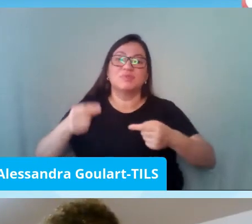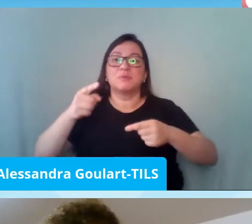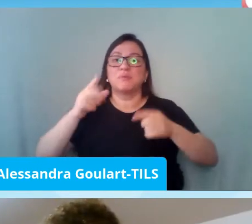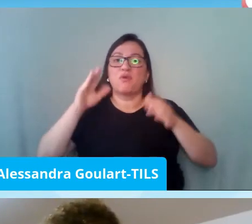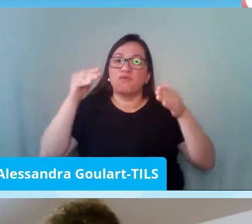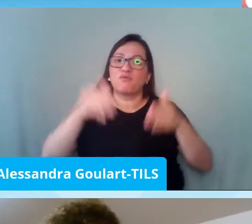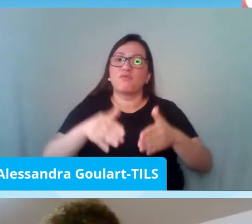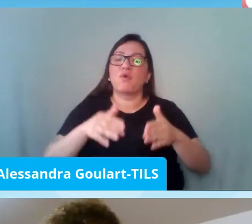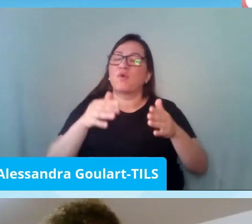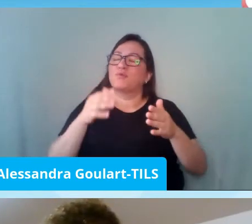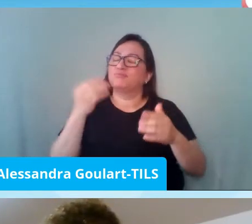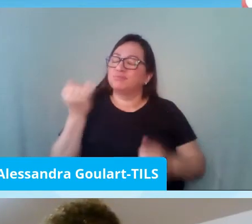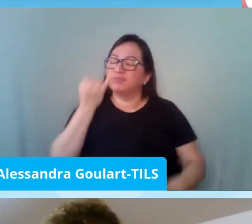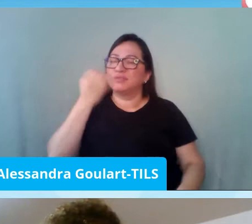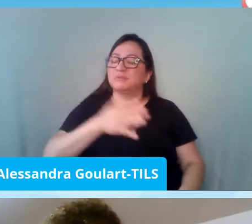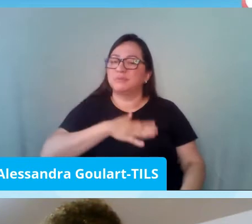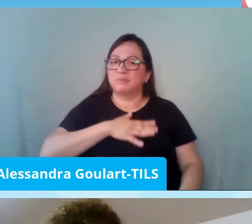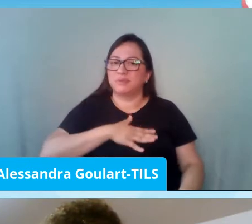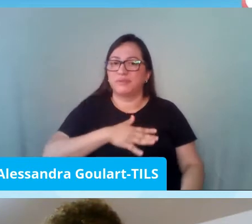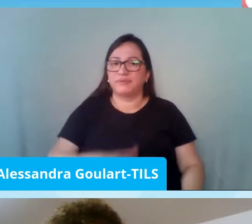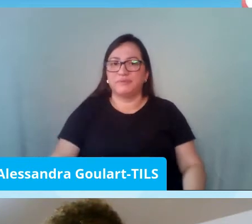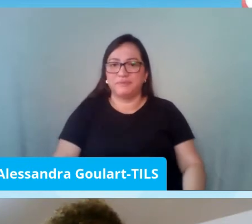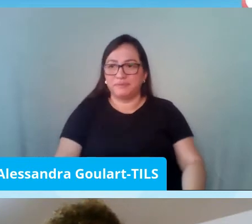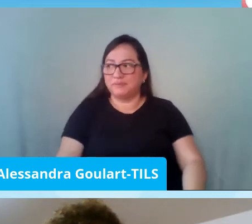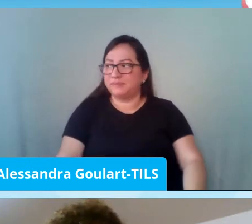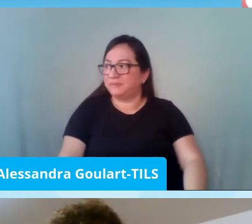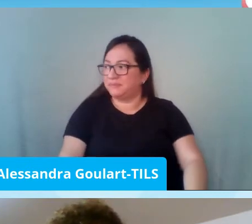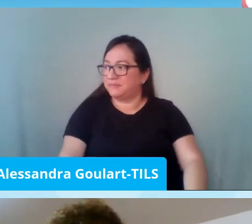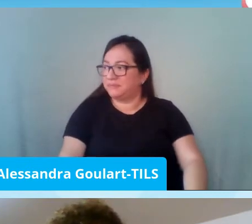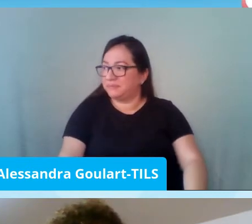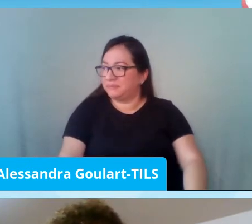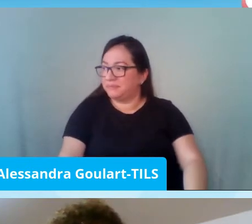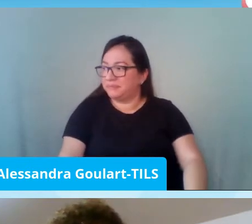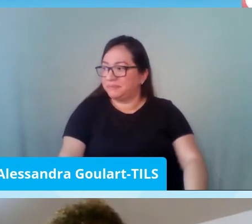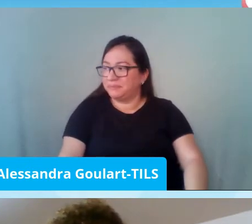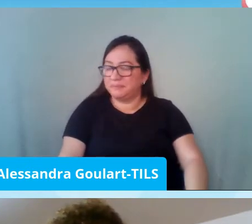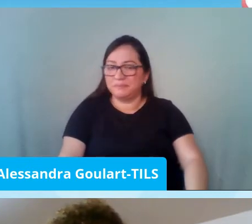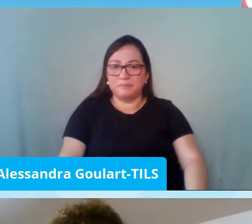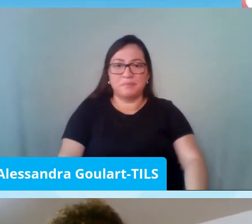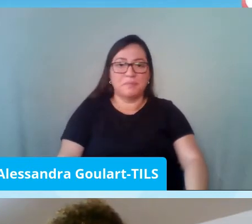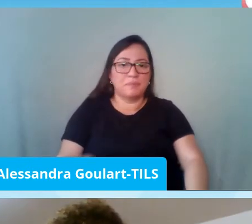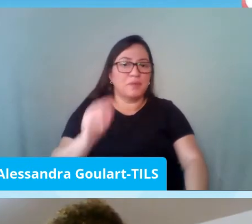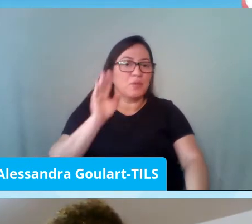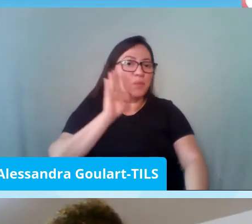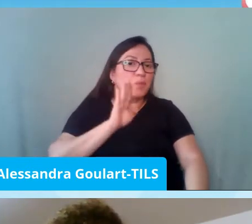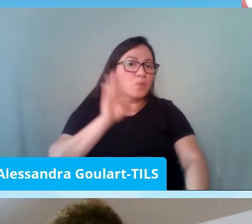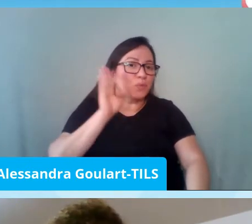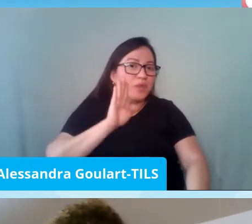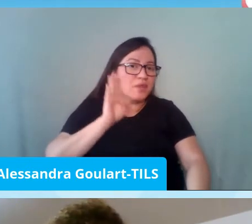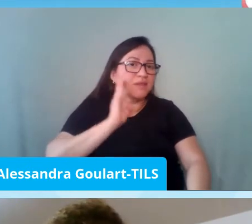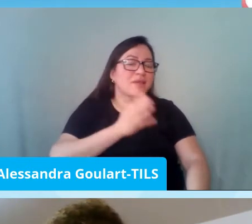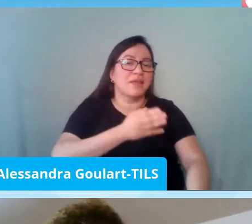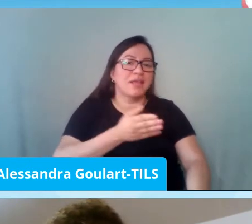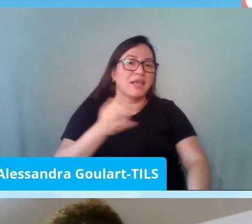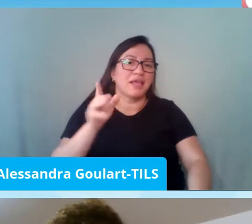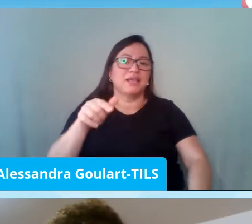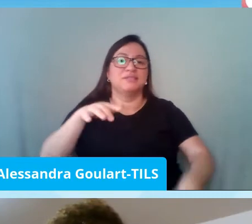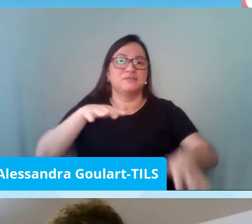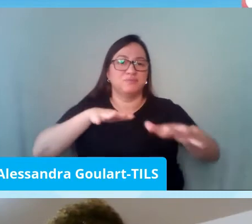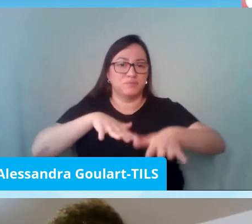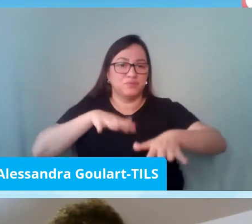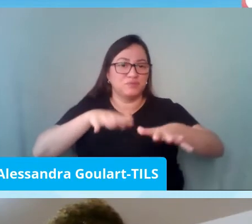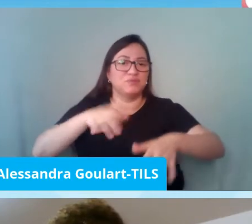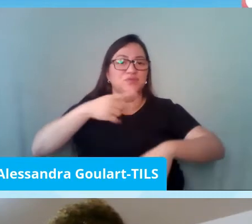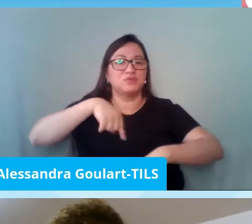muito. Obrigada pelo convite. Muito legal, Aline. E essa mobilização também é o que a